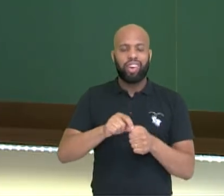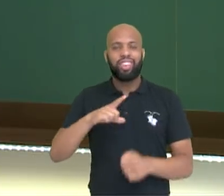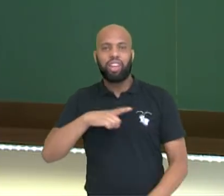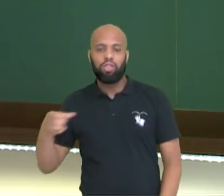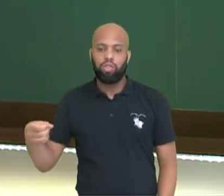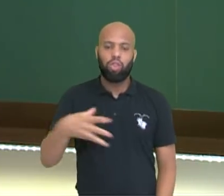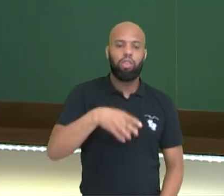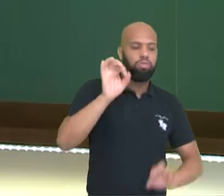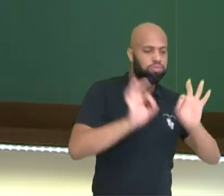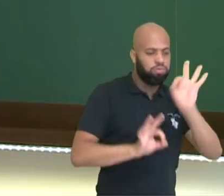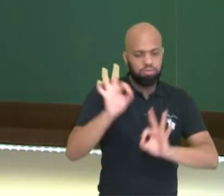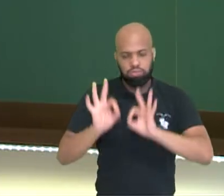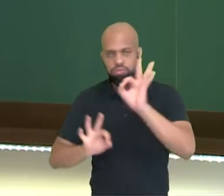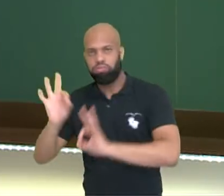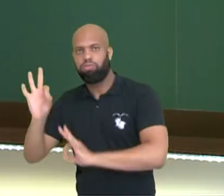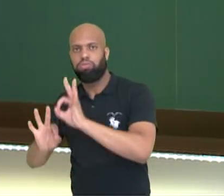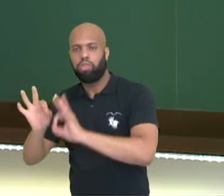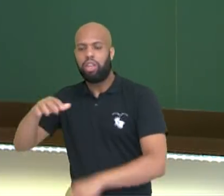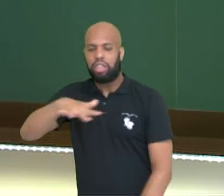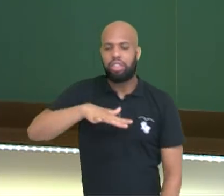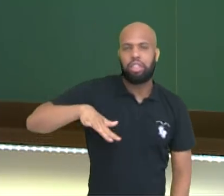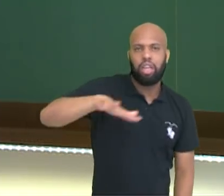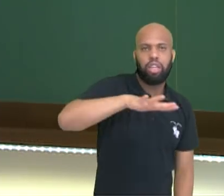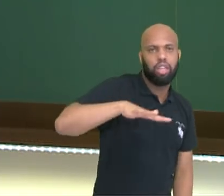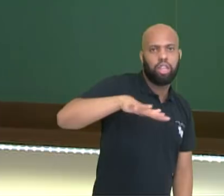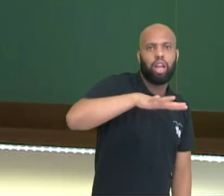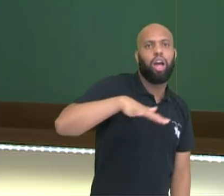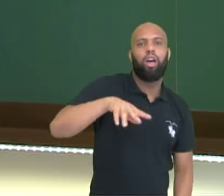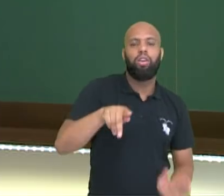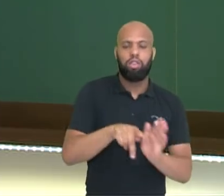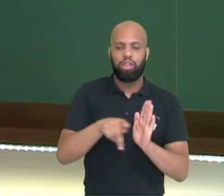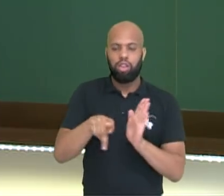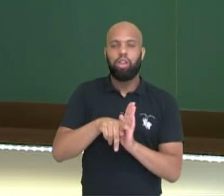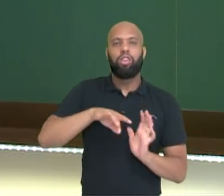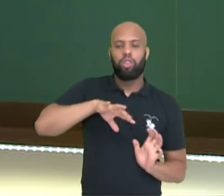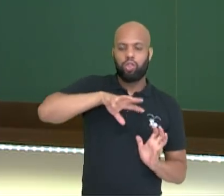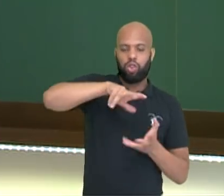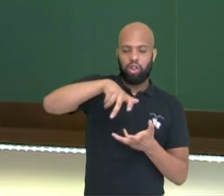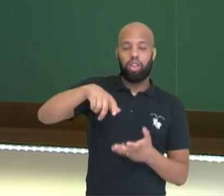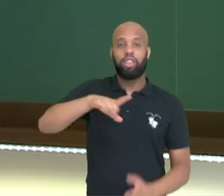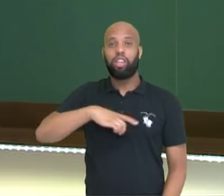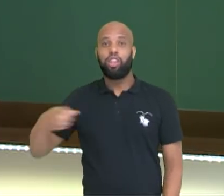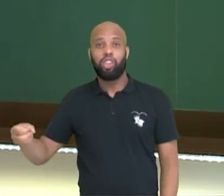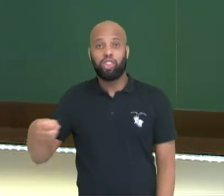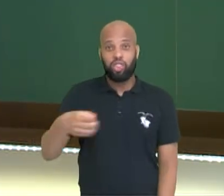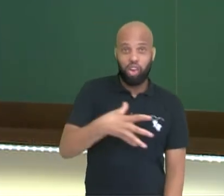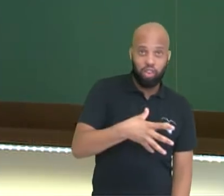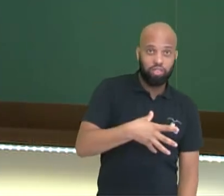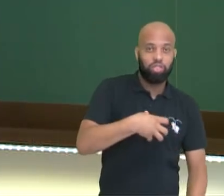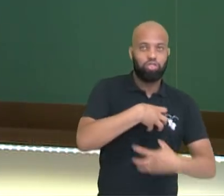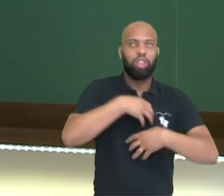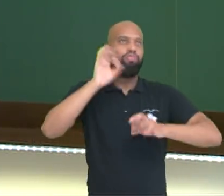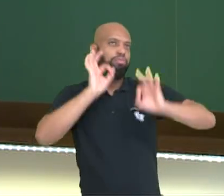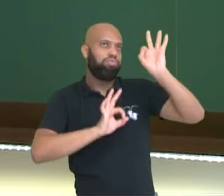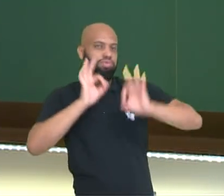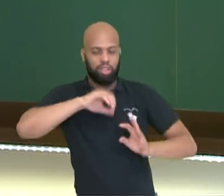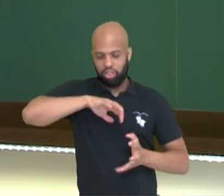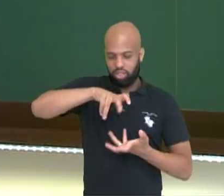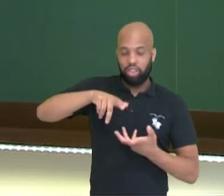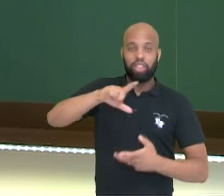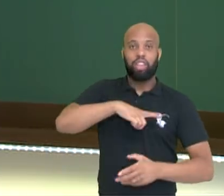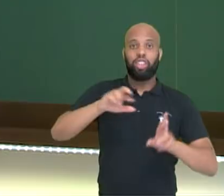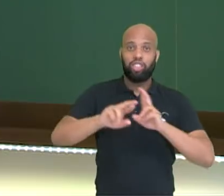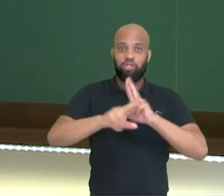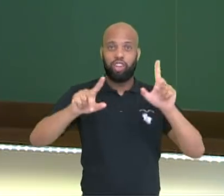nova reorganização do cenário global, uma nova forma de regionalização do nosso planeta, que é muito